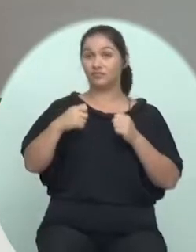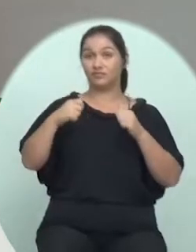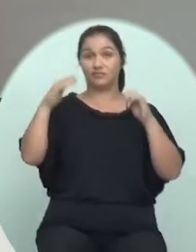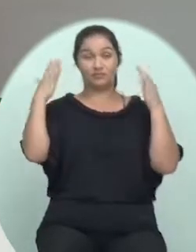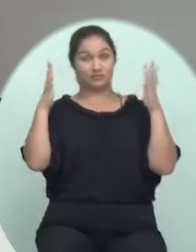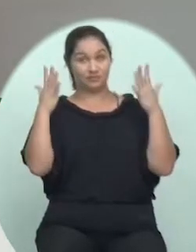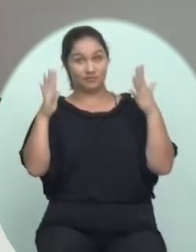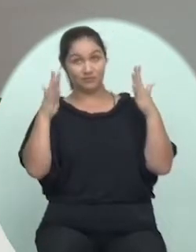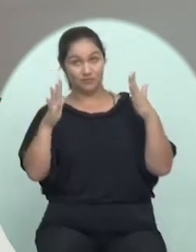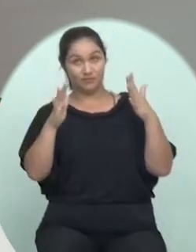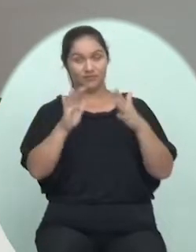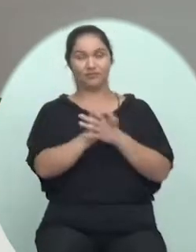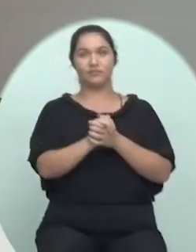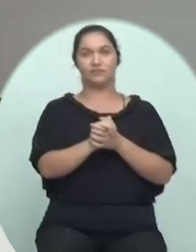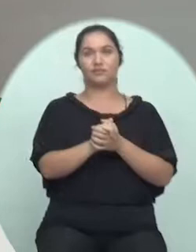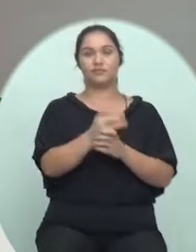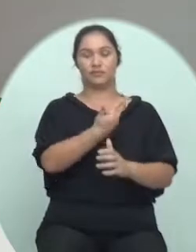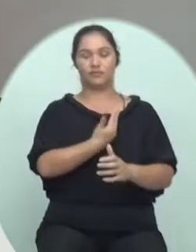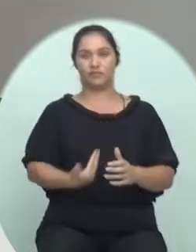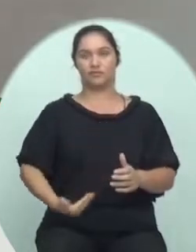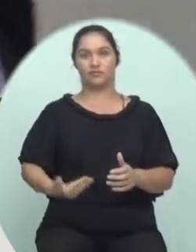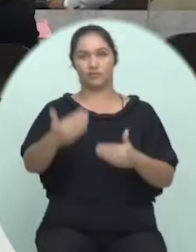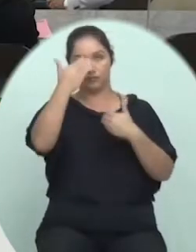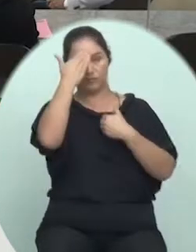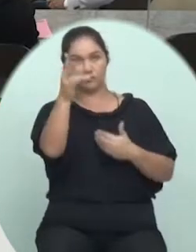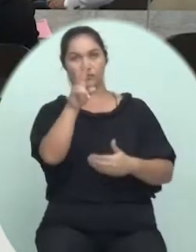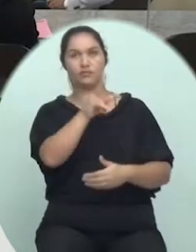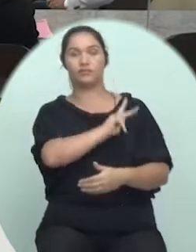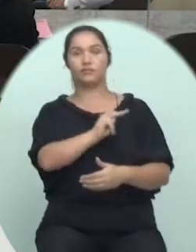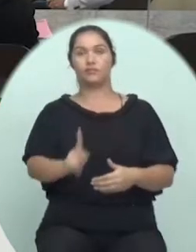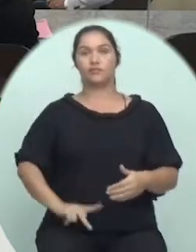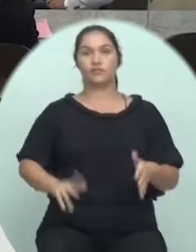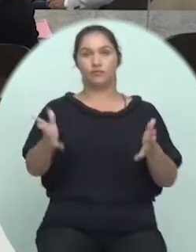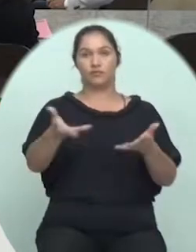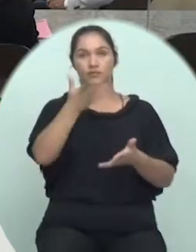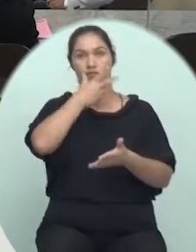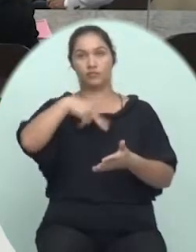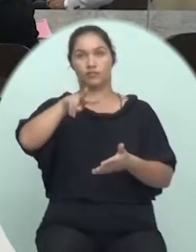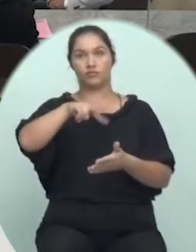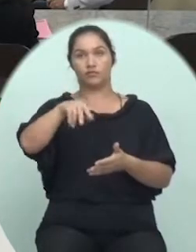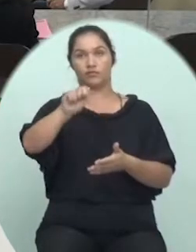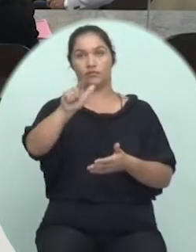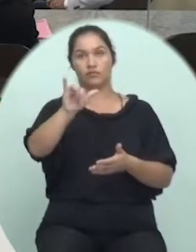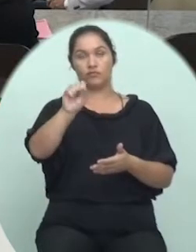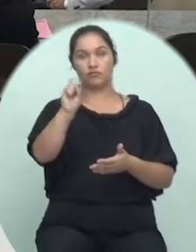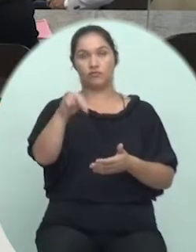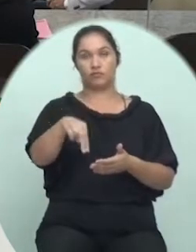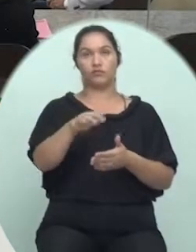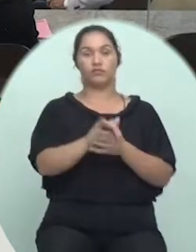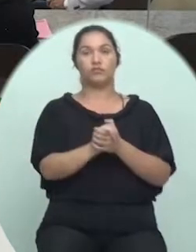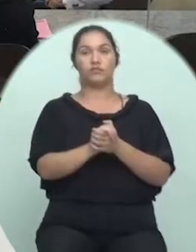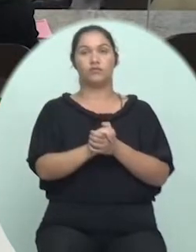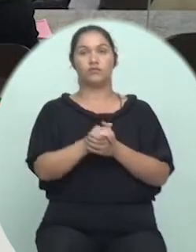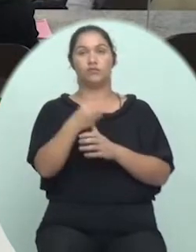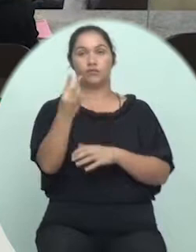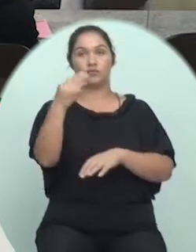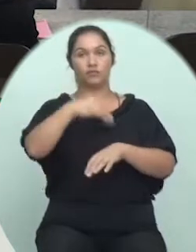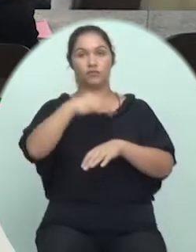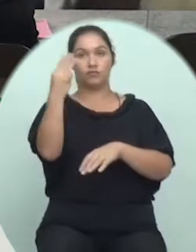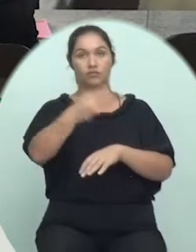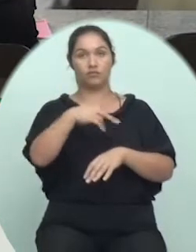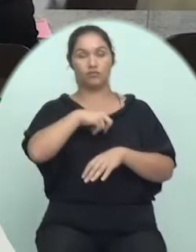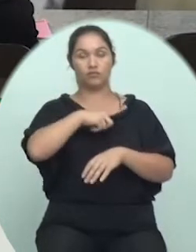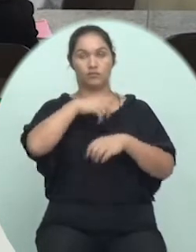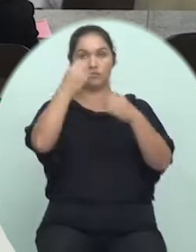ações também do governo municipal. Obrigado, senhor presidente. Com a palavra o vereador Alisson Pires. Vossa Excelência dispõe de 3 minutos e